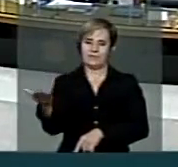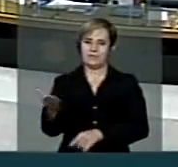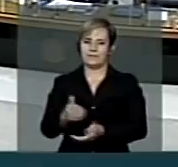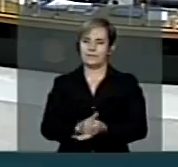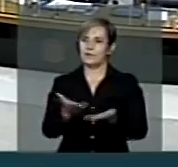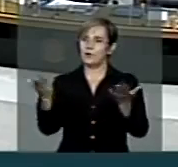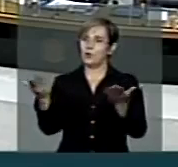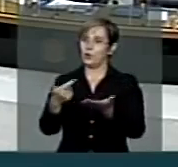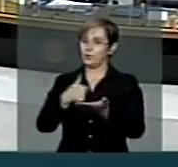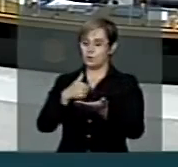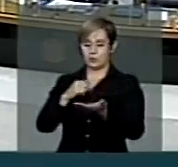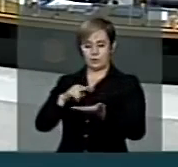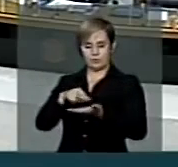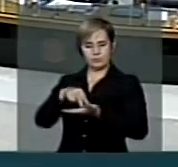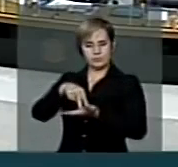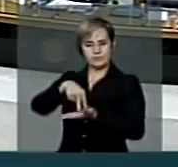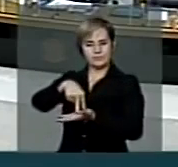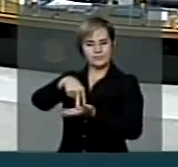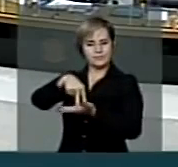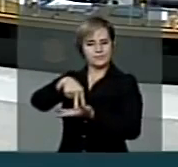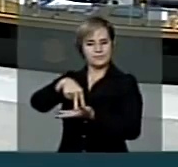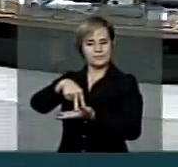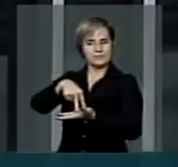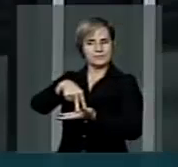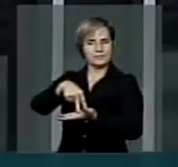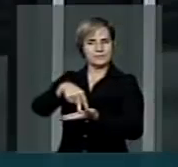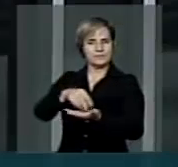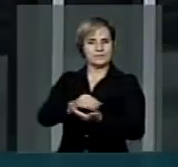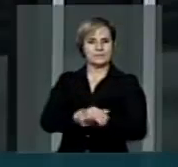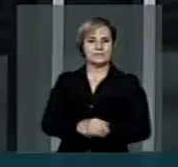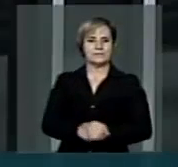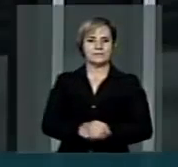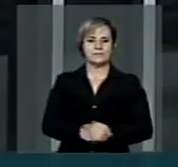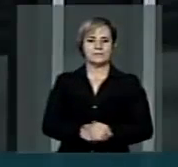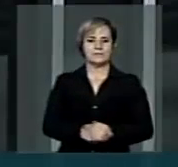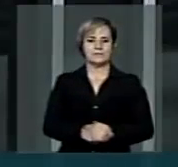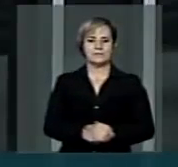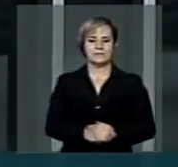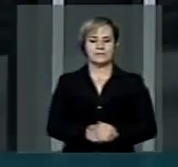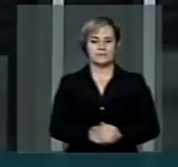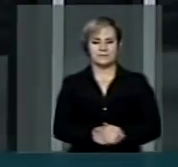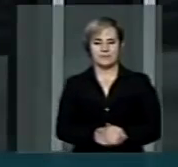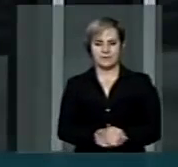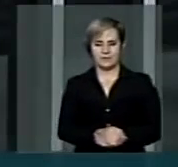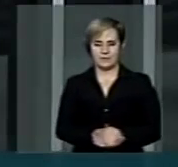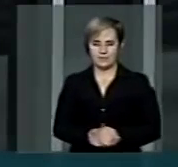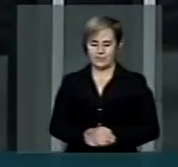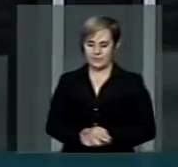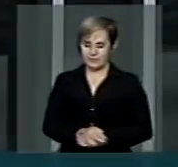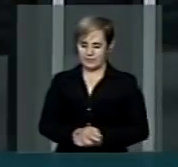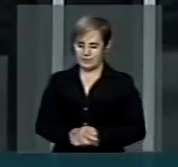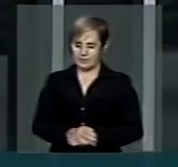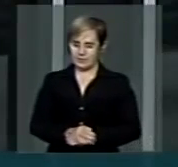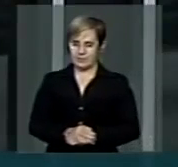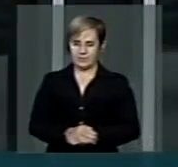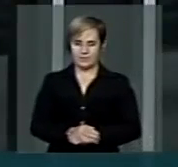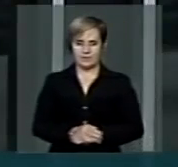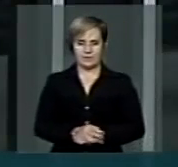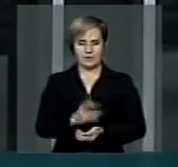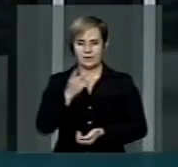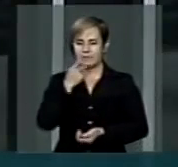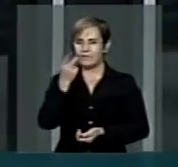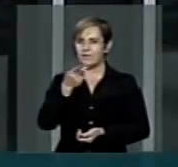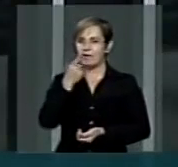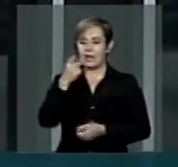Ocupo essa tribuna hoje, senhor presidente, para falar de um